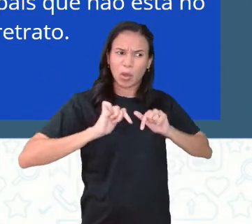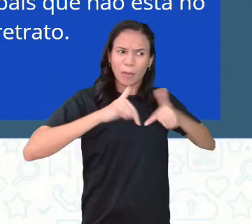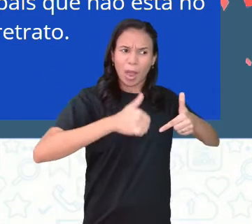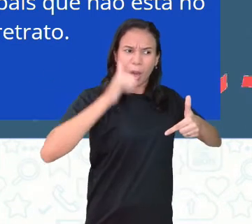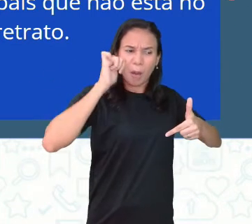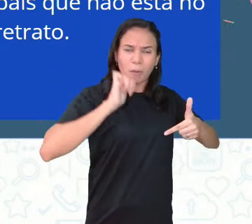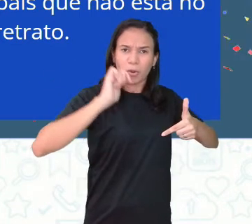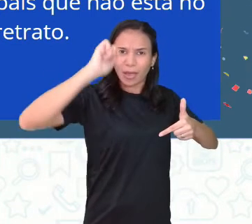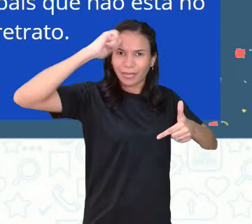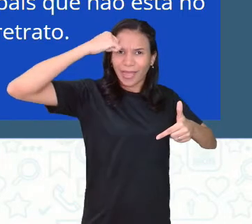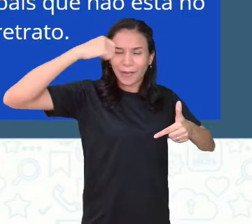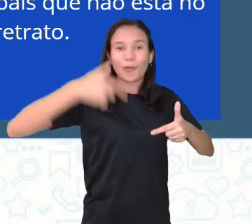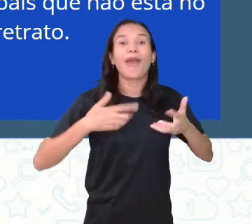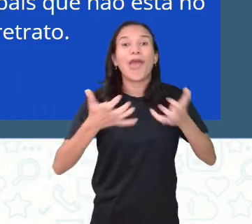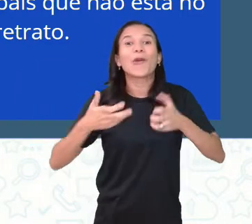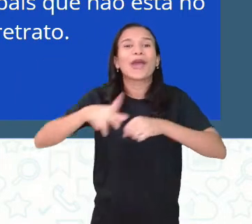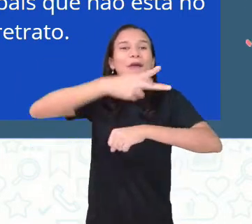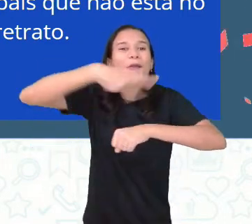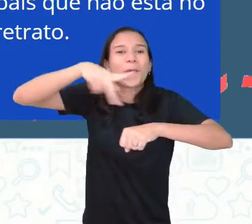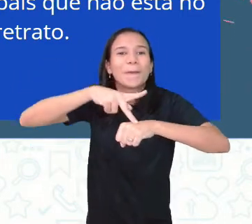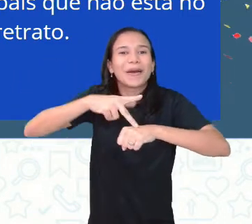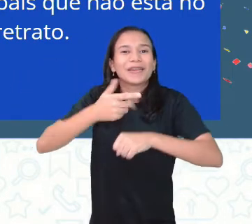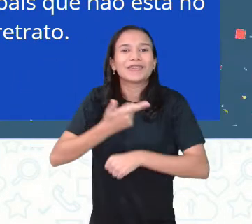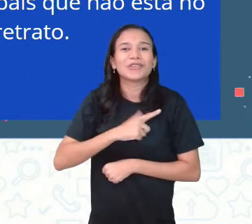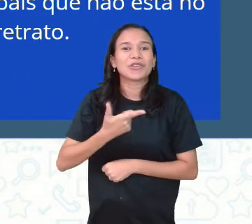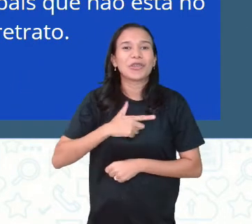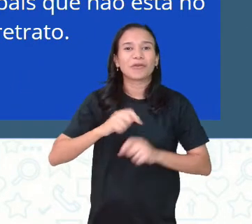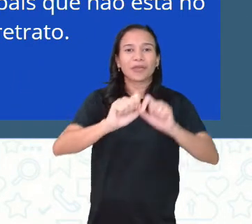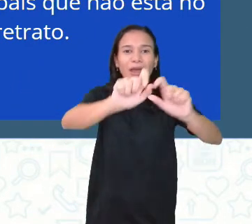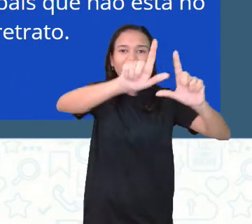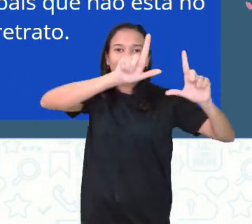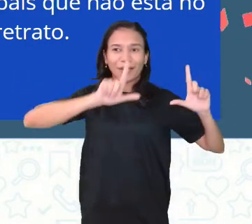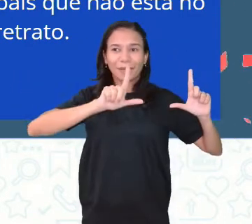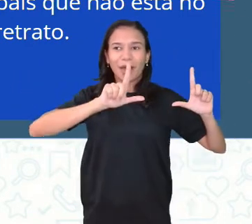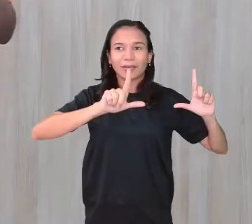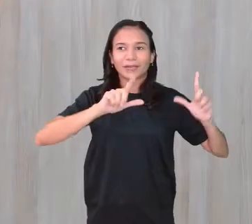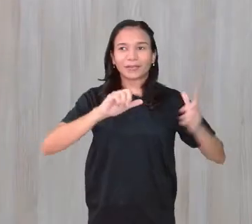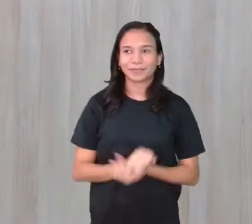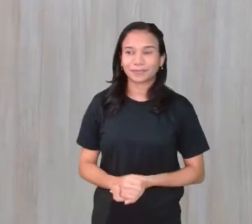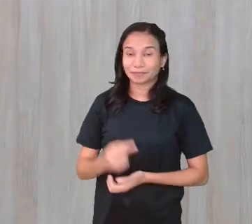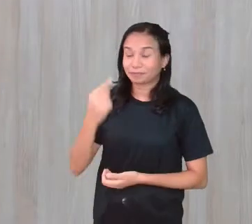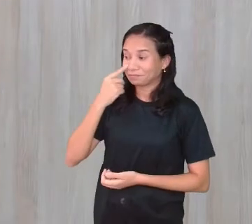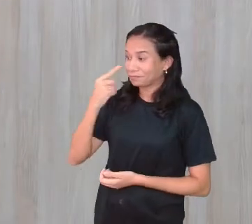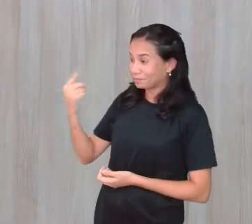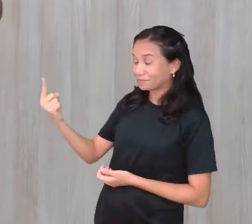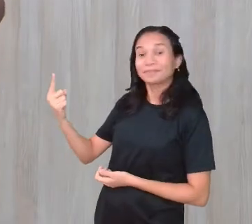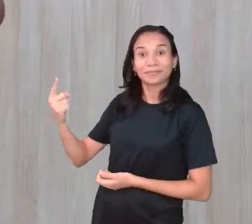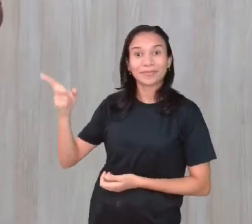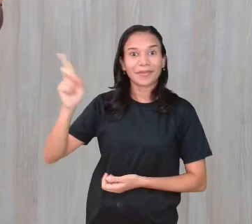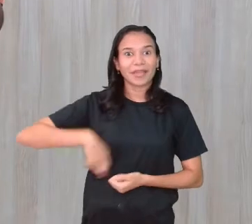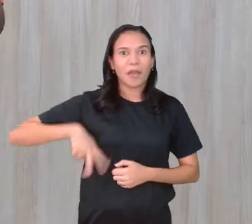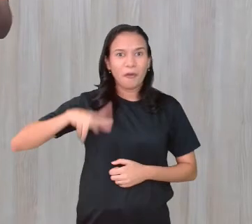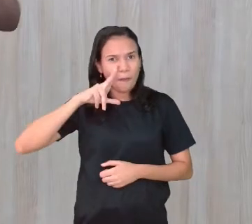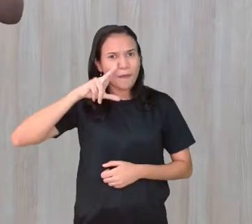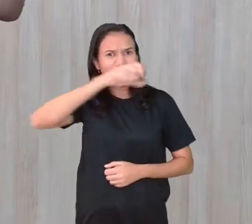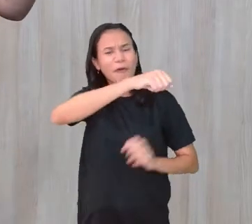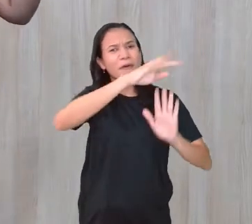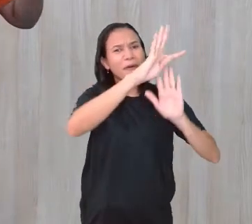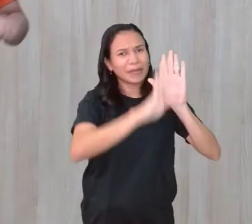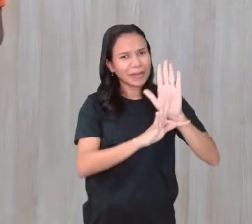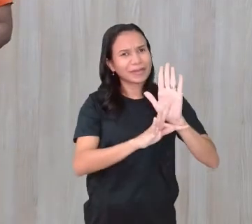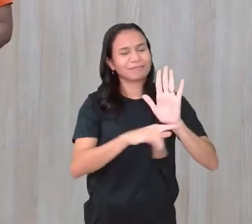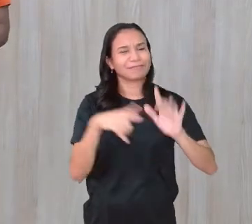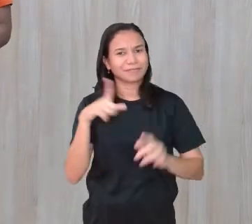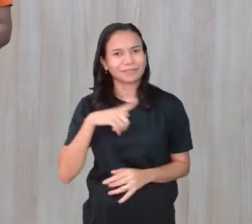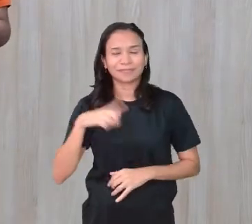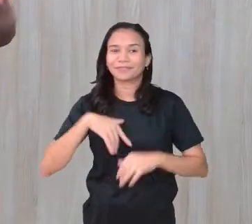tamoios, mulatos, eu quero um país que não está no retrato. Veja só que samba enredo fortíssimo e ele está contando